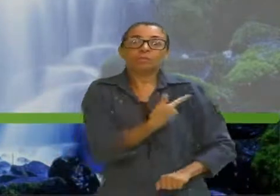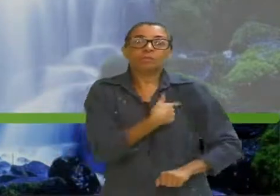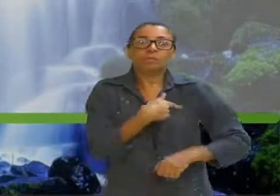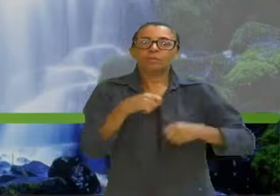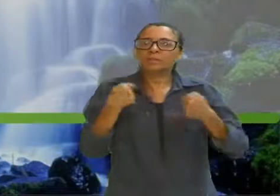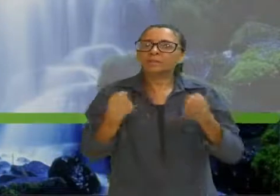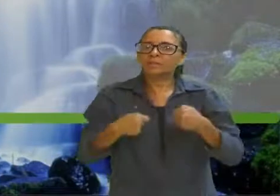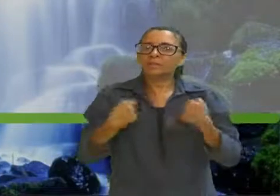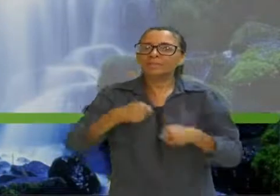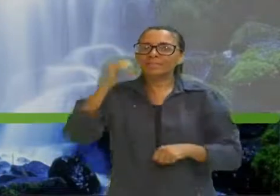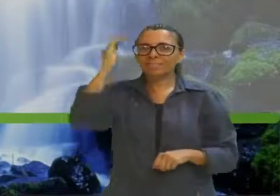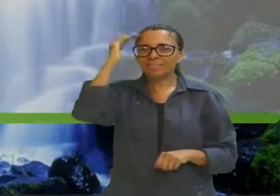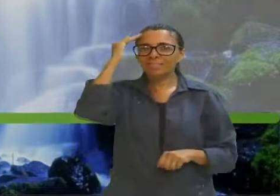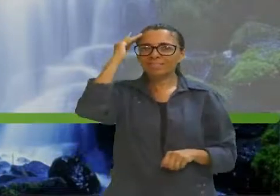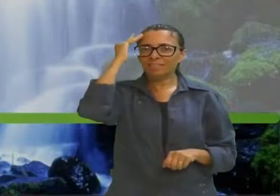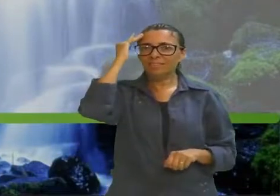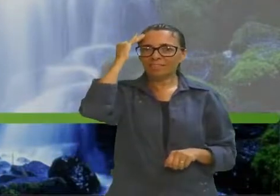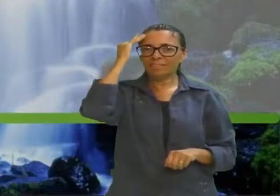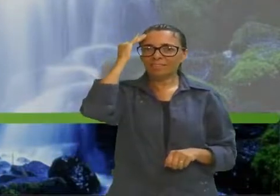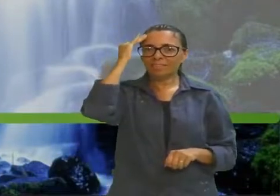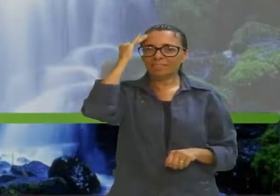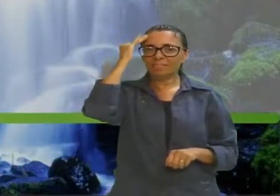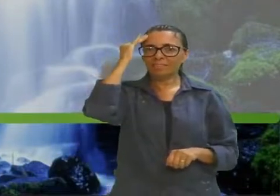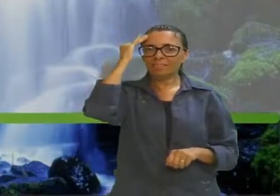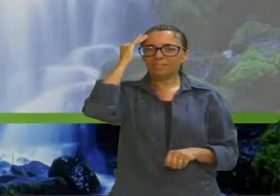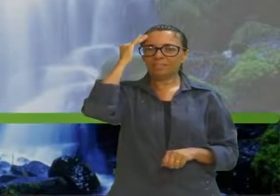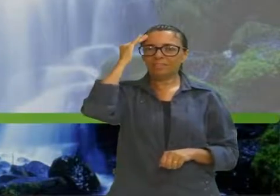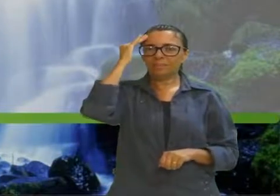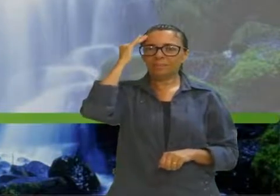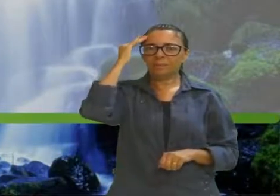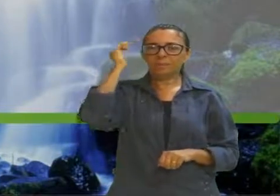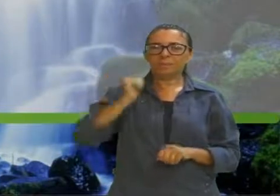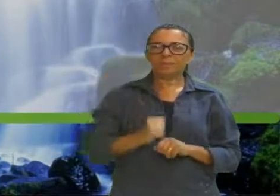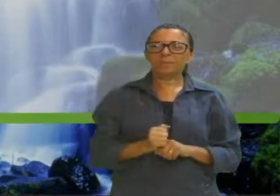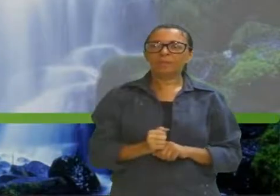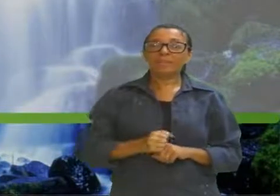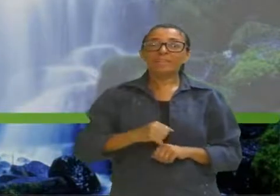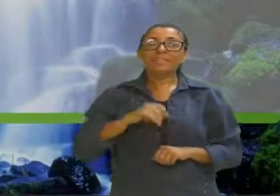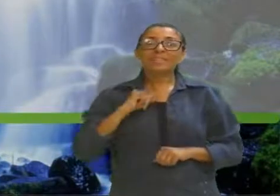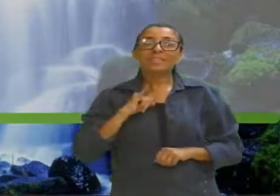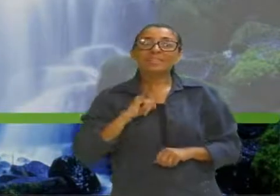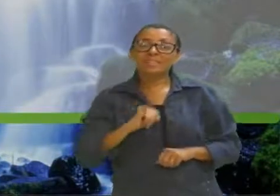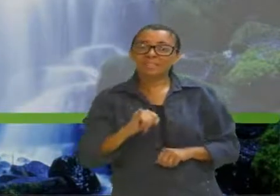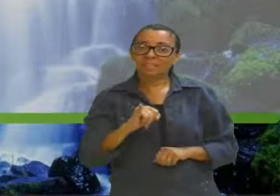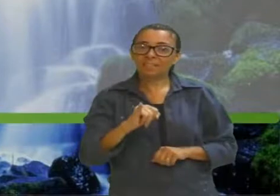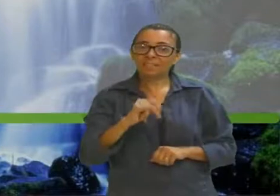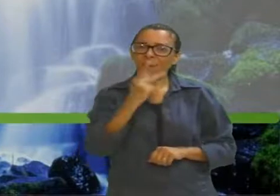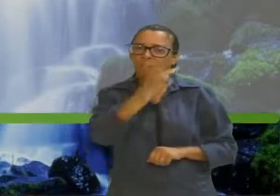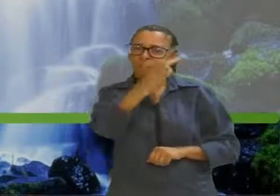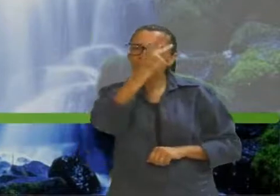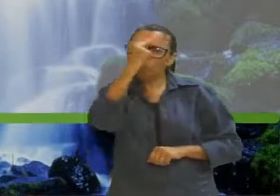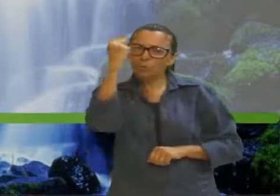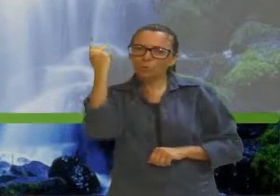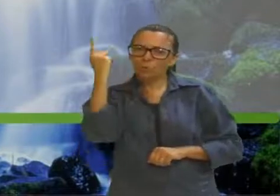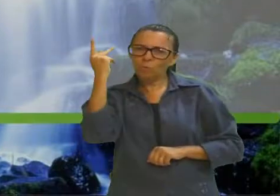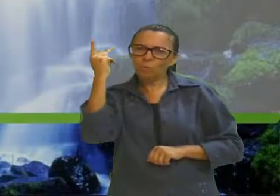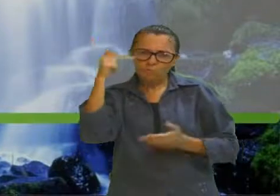Aquele que diz estar nele, também deve andar como ele andou.